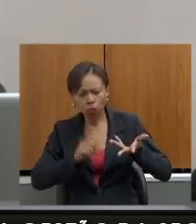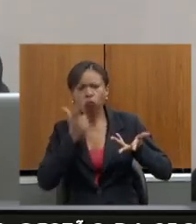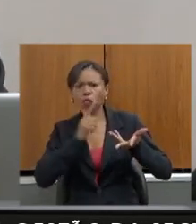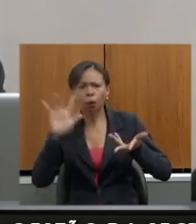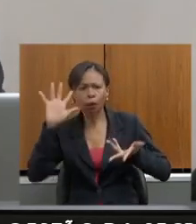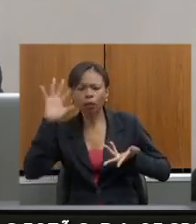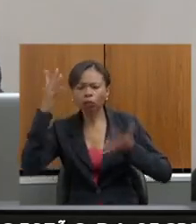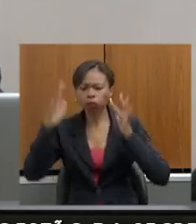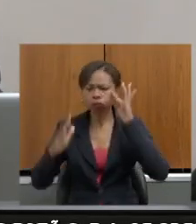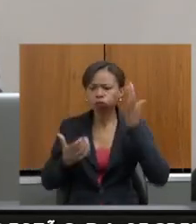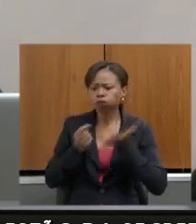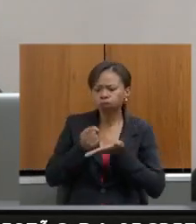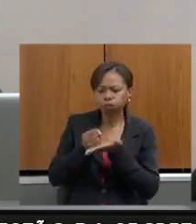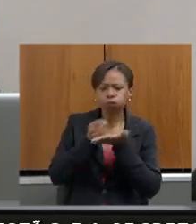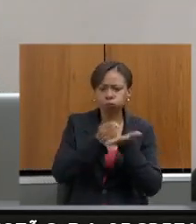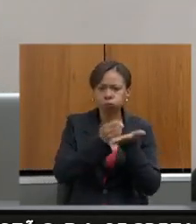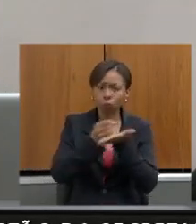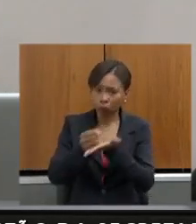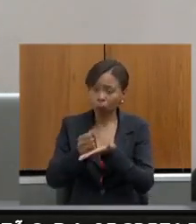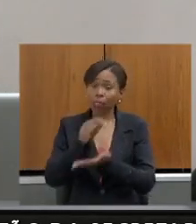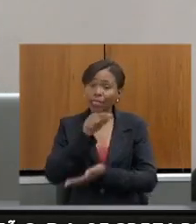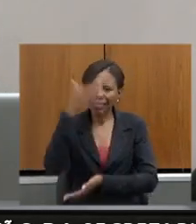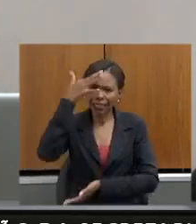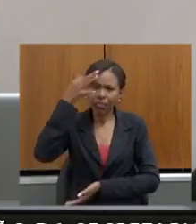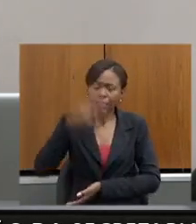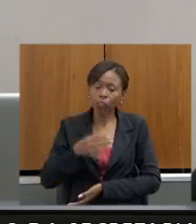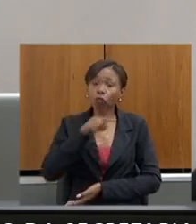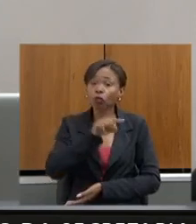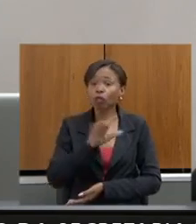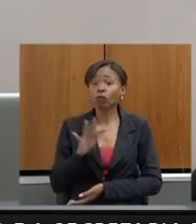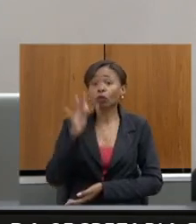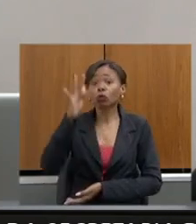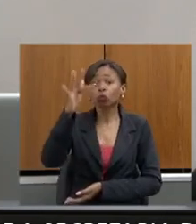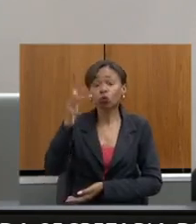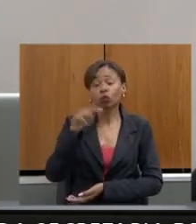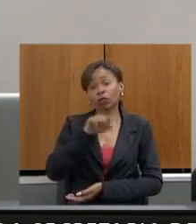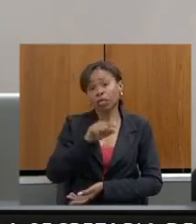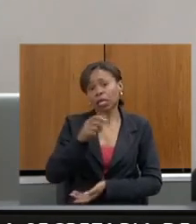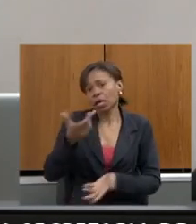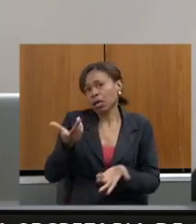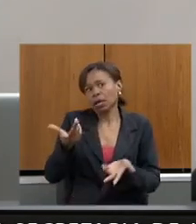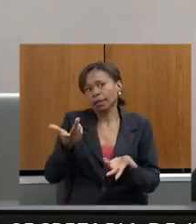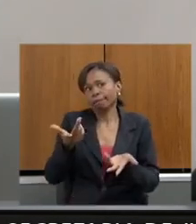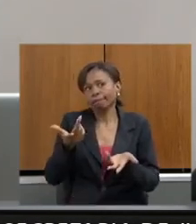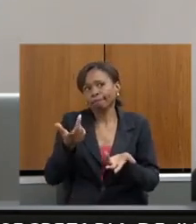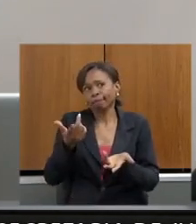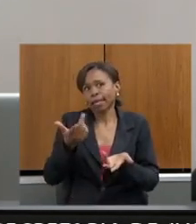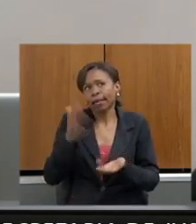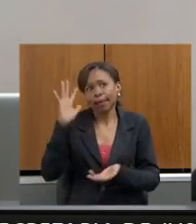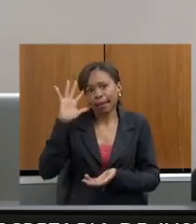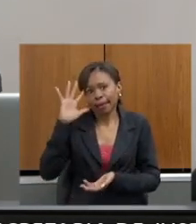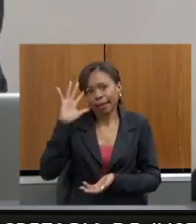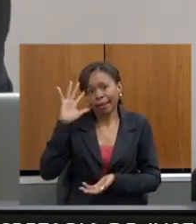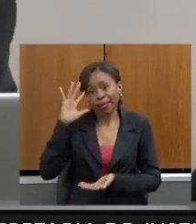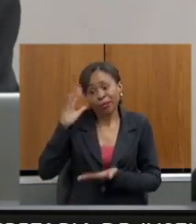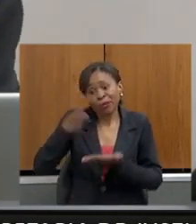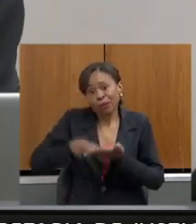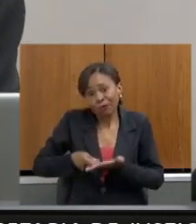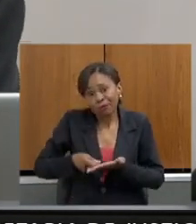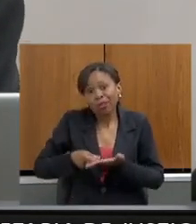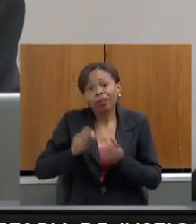contribuição e eu tenho certeza que sou terminará a hora que o show decidi encerrar o